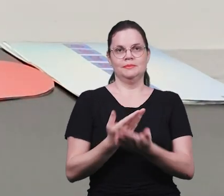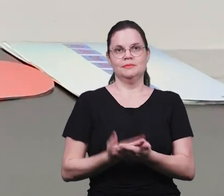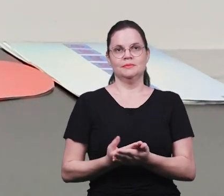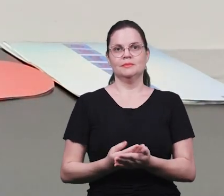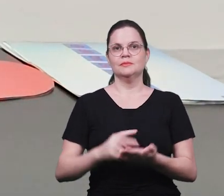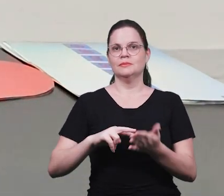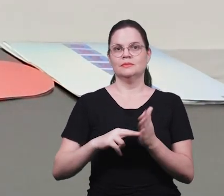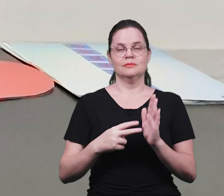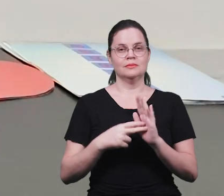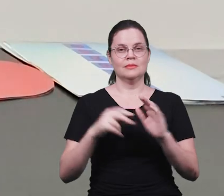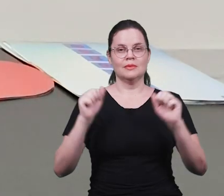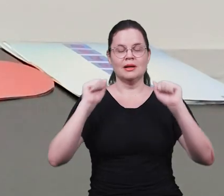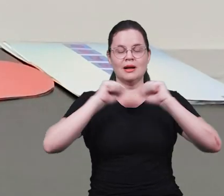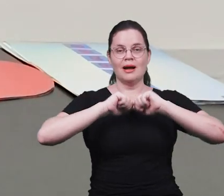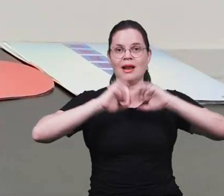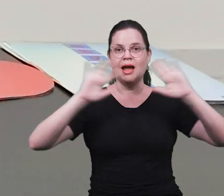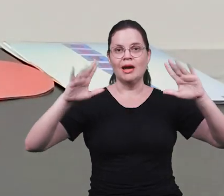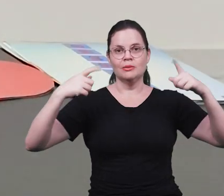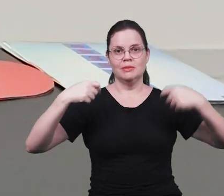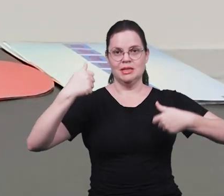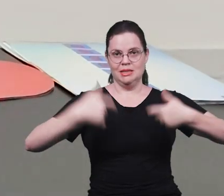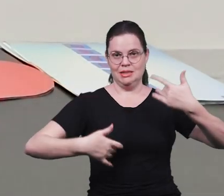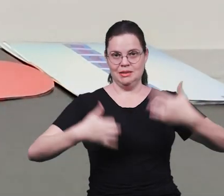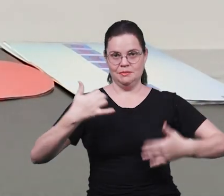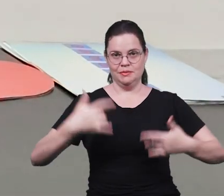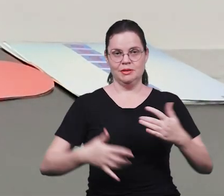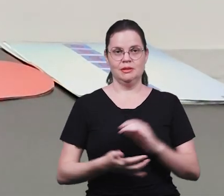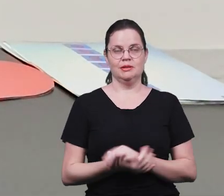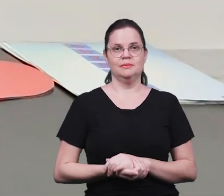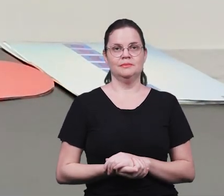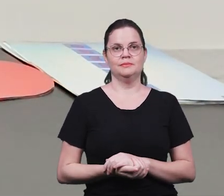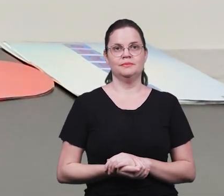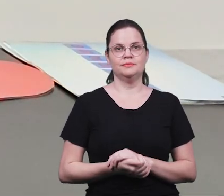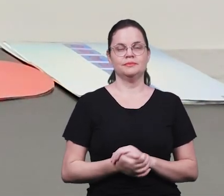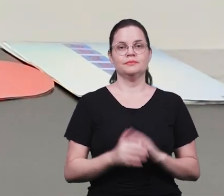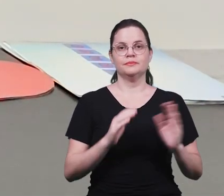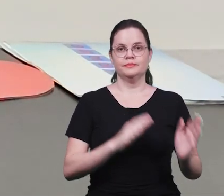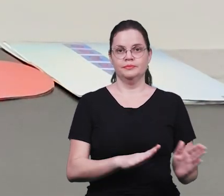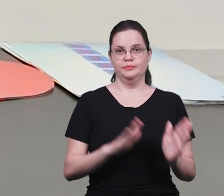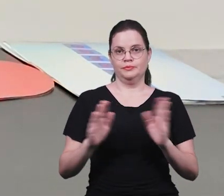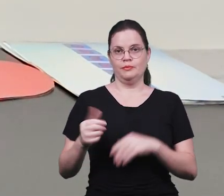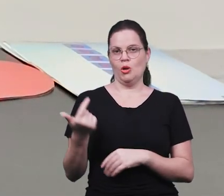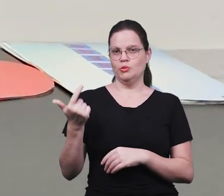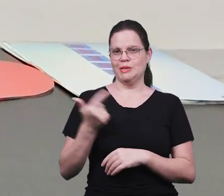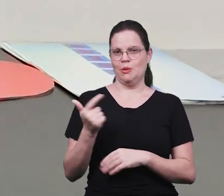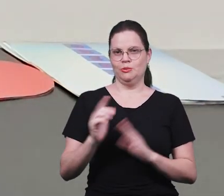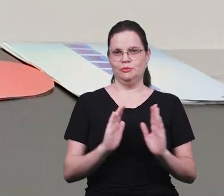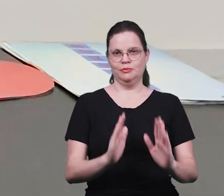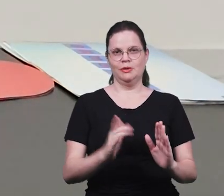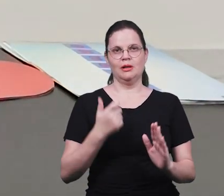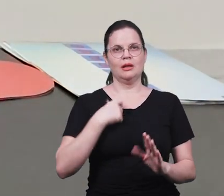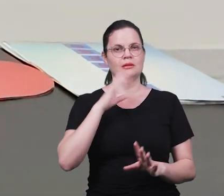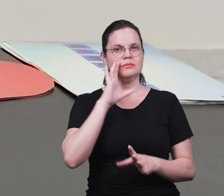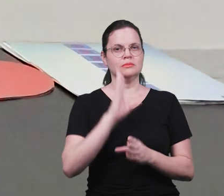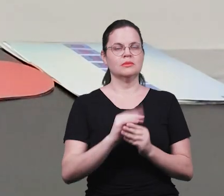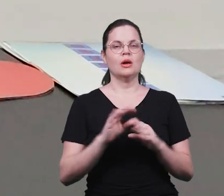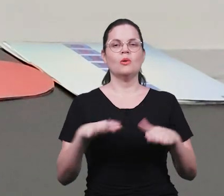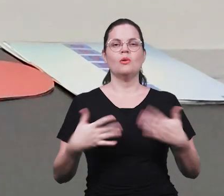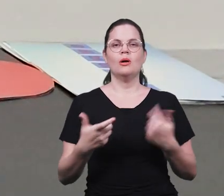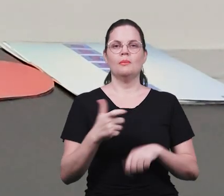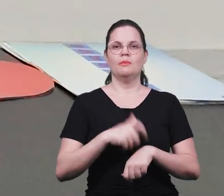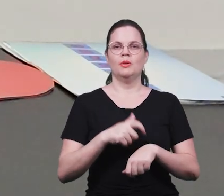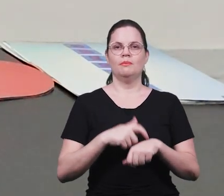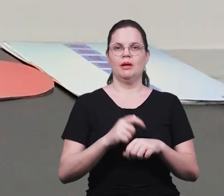ele tem que estar bem claro para a gente na hora que a gente for preparar. E aí, o segundo passo é entender qual é o nível